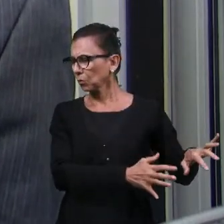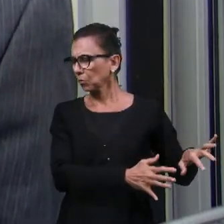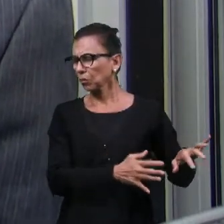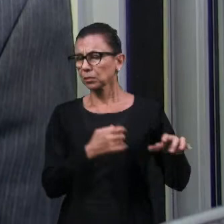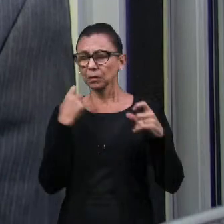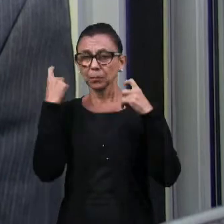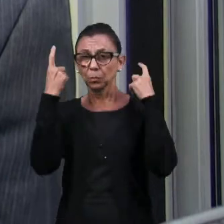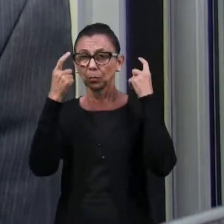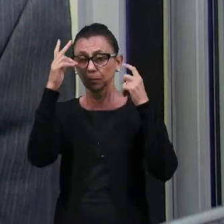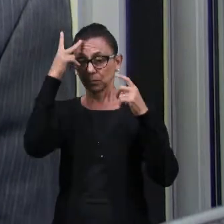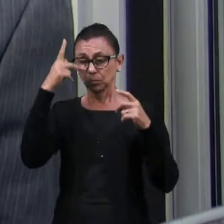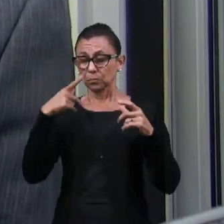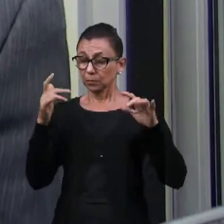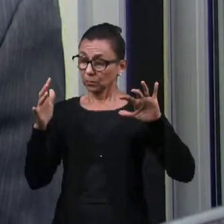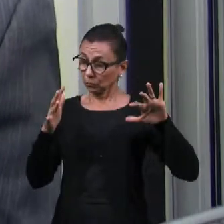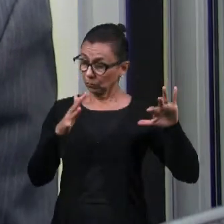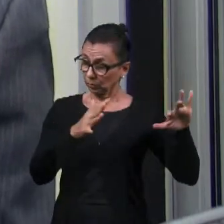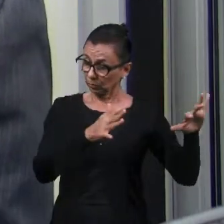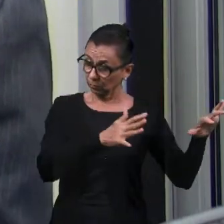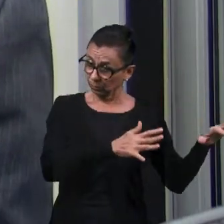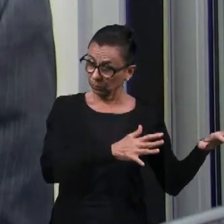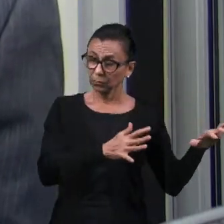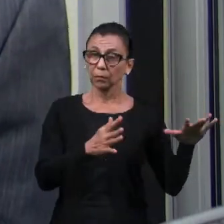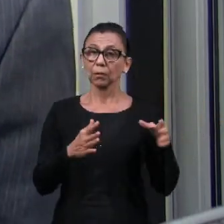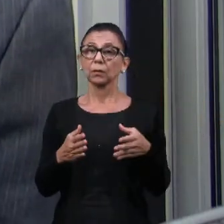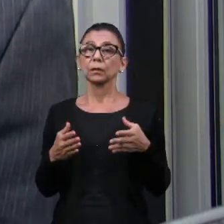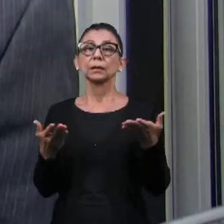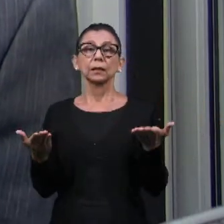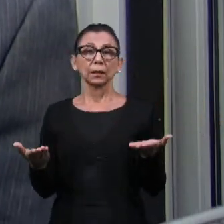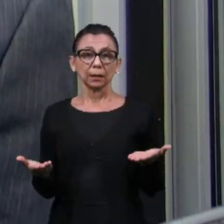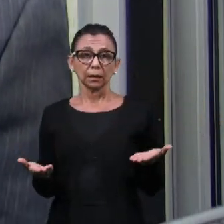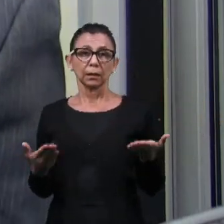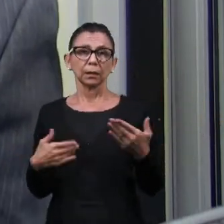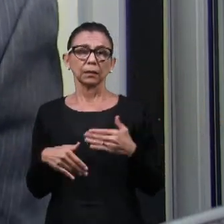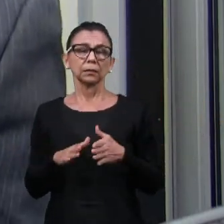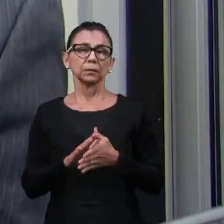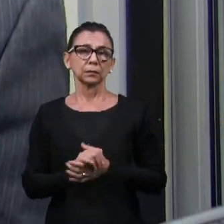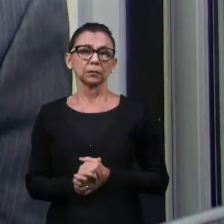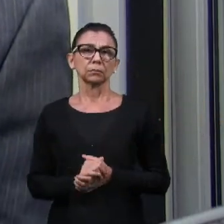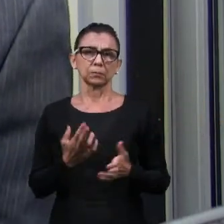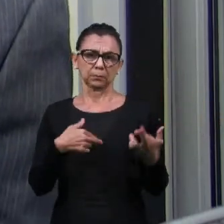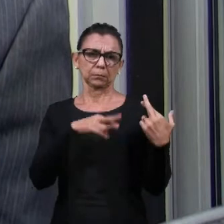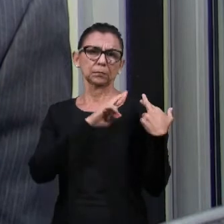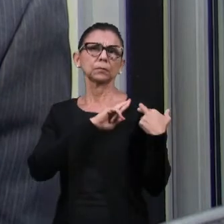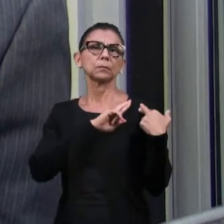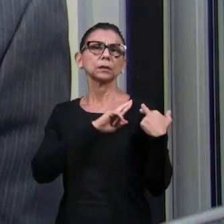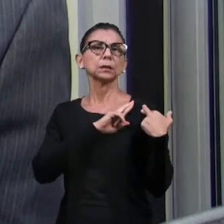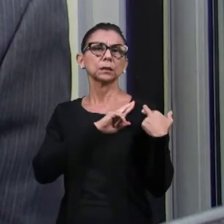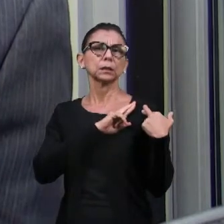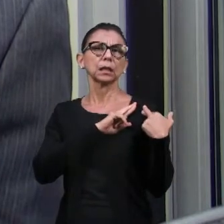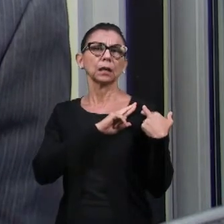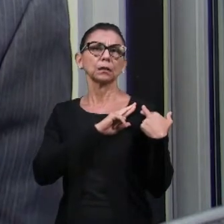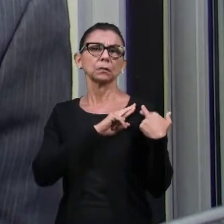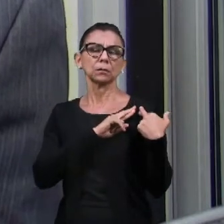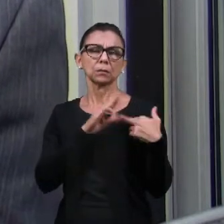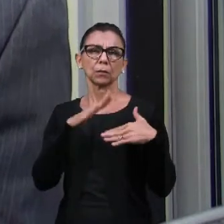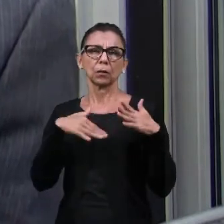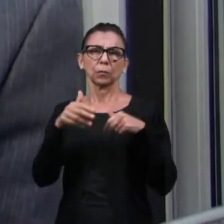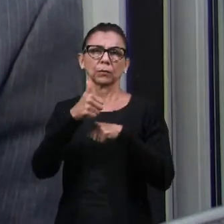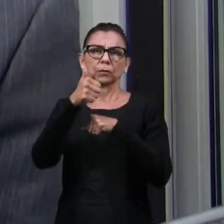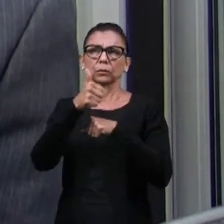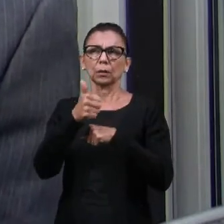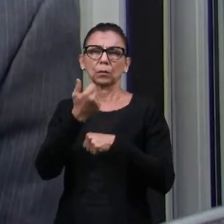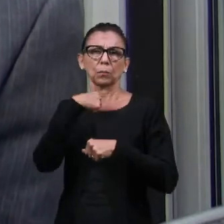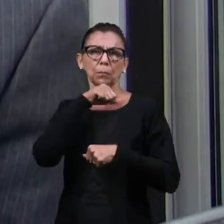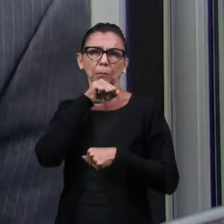preocupações humanas, né, sem deixar as responsabilidades, né, como profissional, como pai, como esposo,